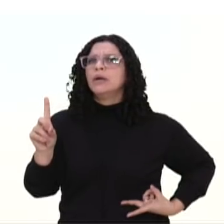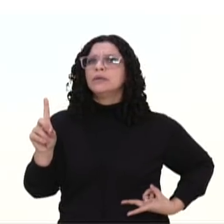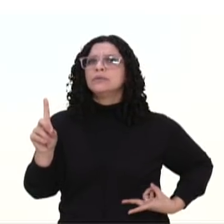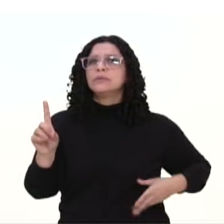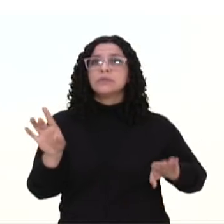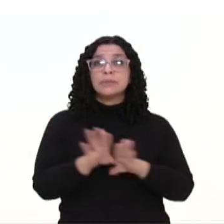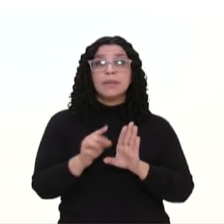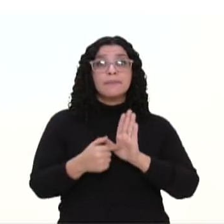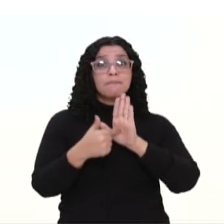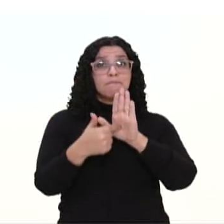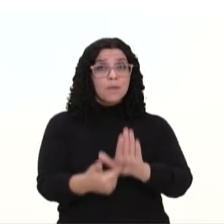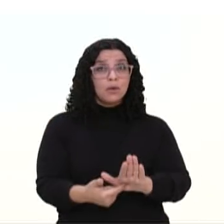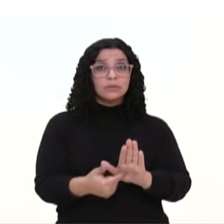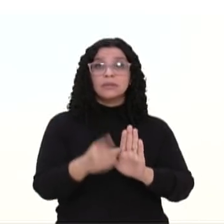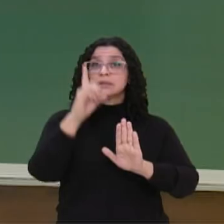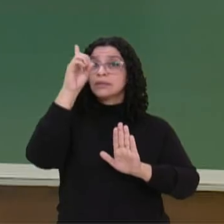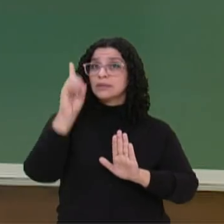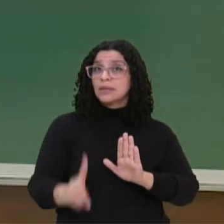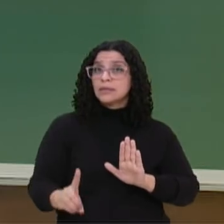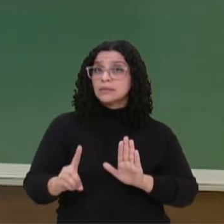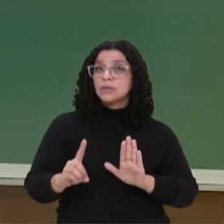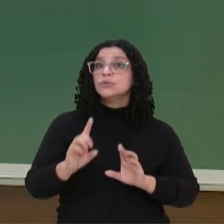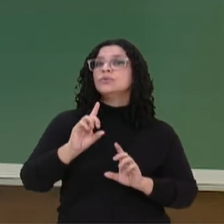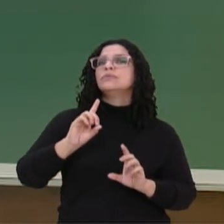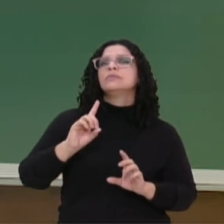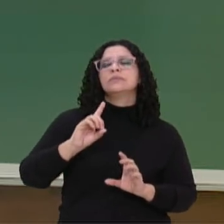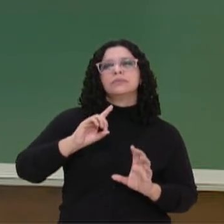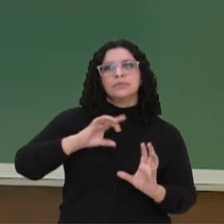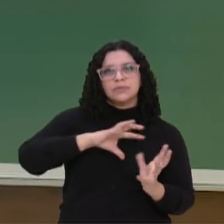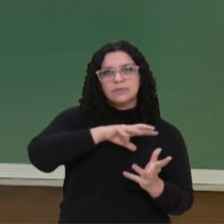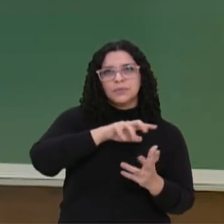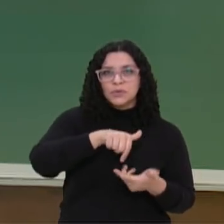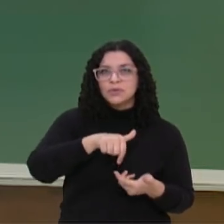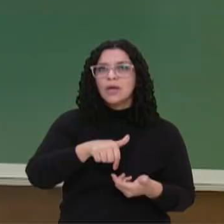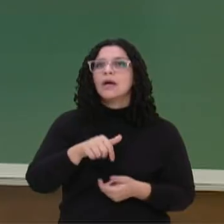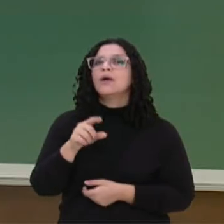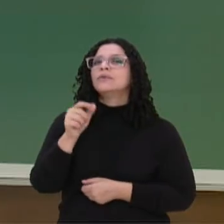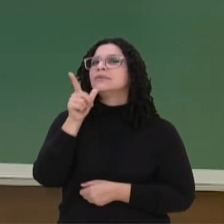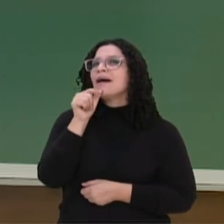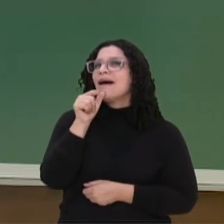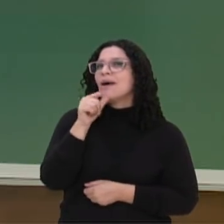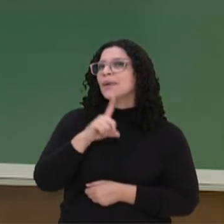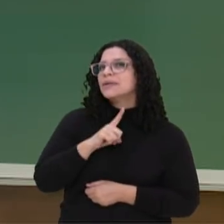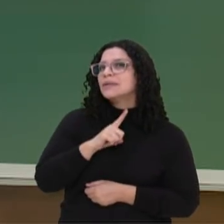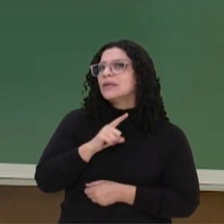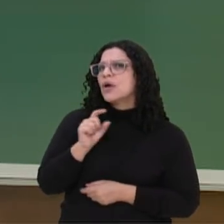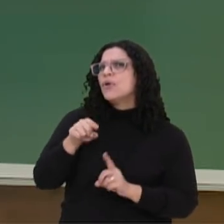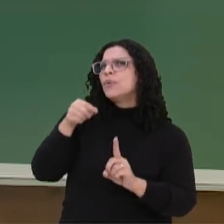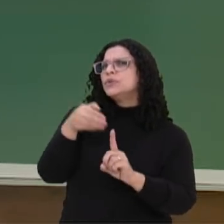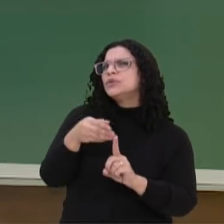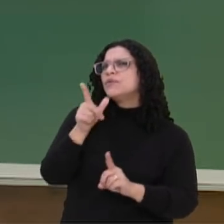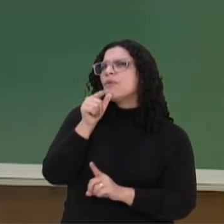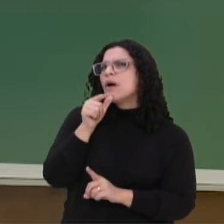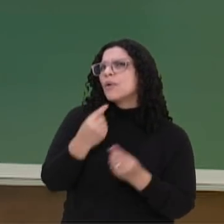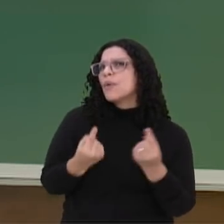indicado na Declaração Universal dos Direitos da Água, que está totalmente relacionada à água? Não pode errar essa,